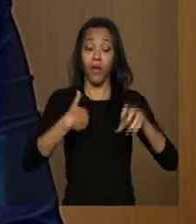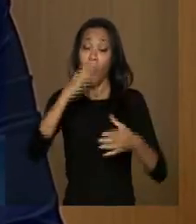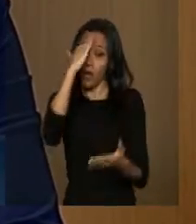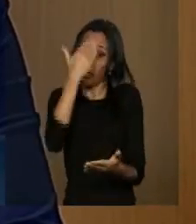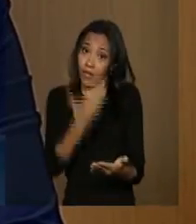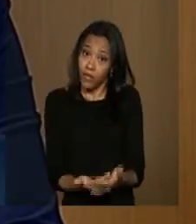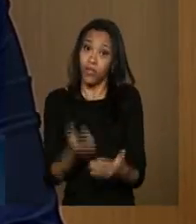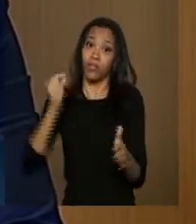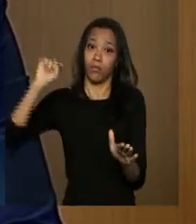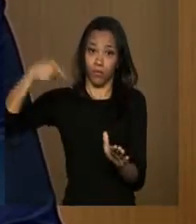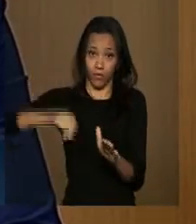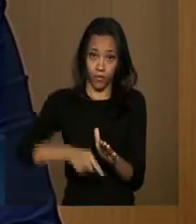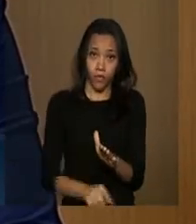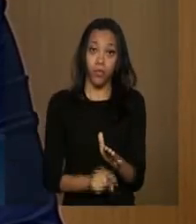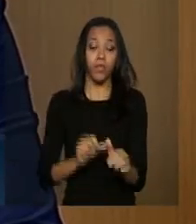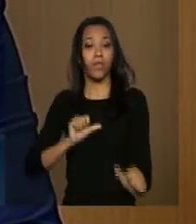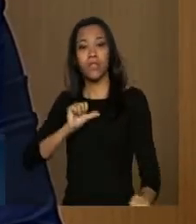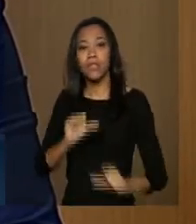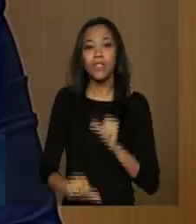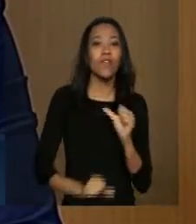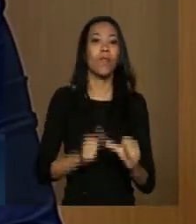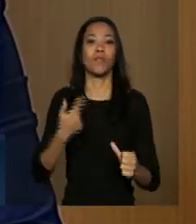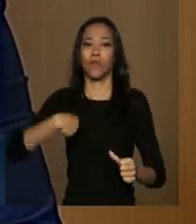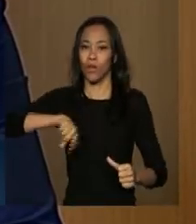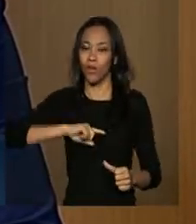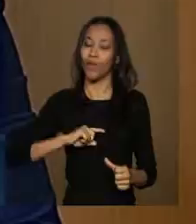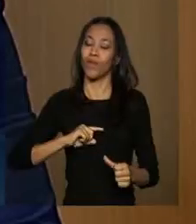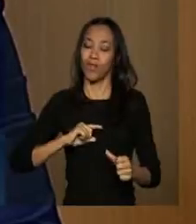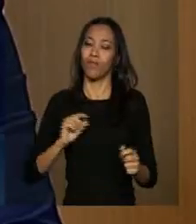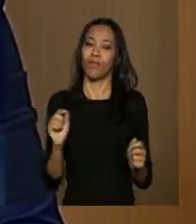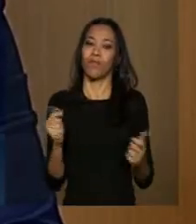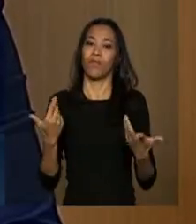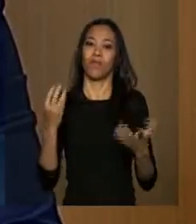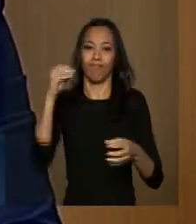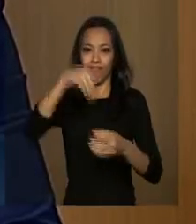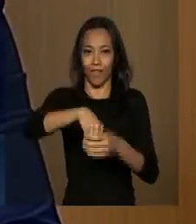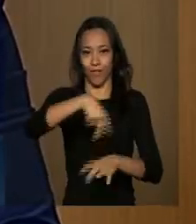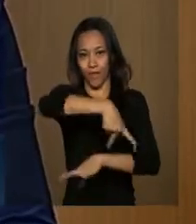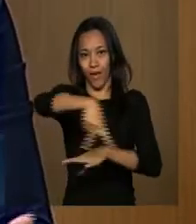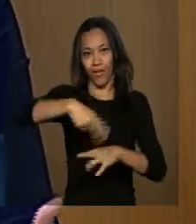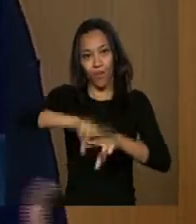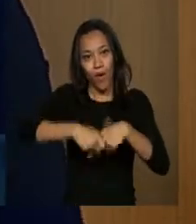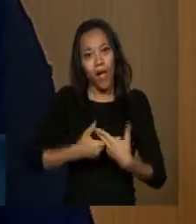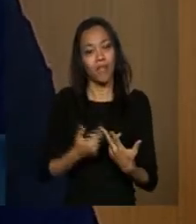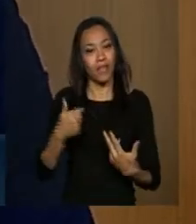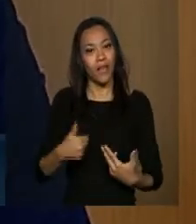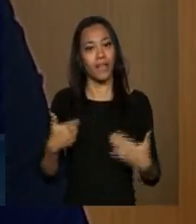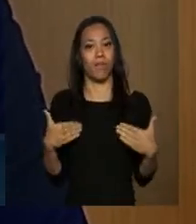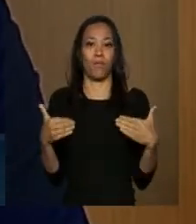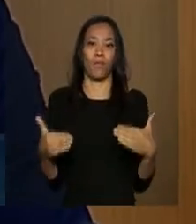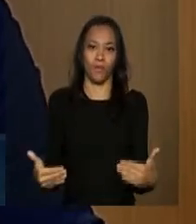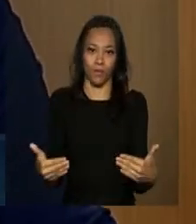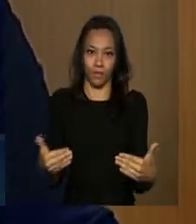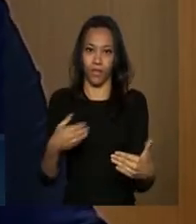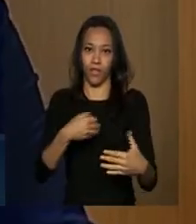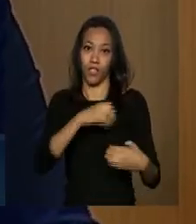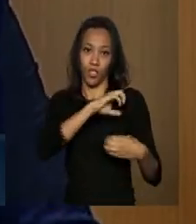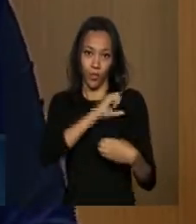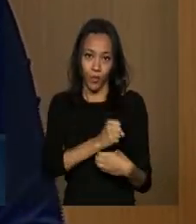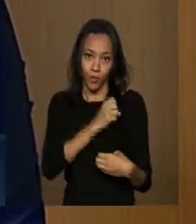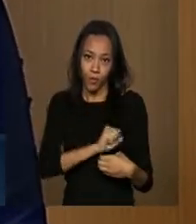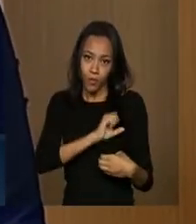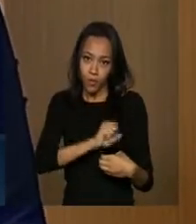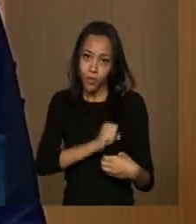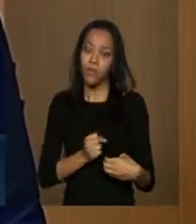acredito profundamente na transformação que a gente está causando no nosso país a partir desse tipo de atividade. E eu queria